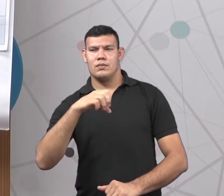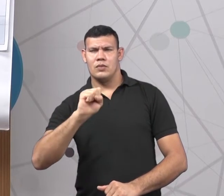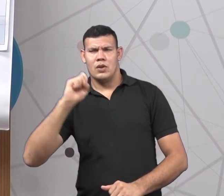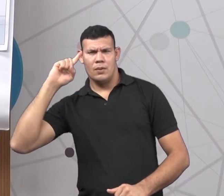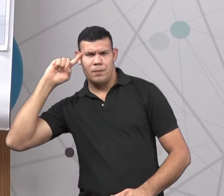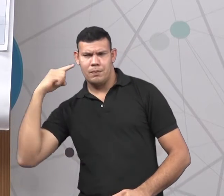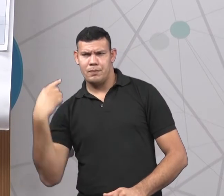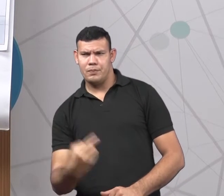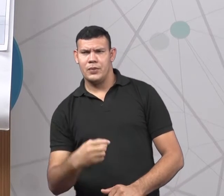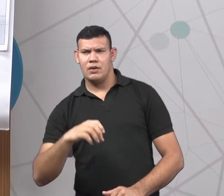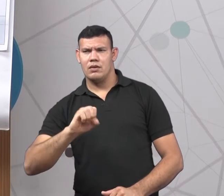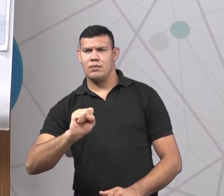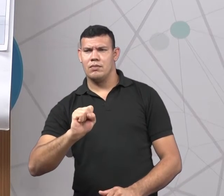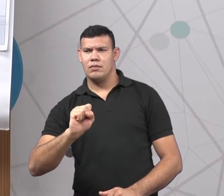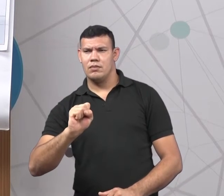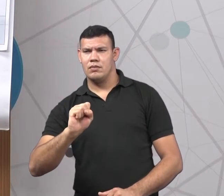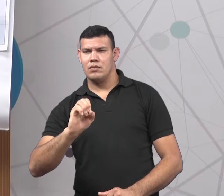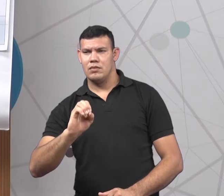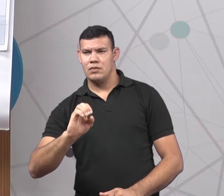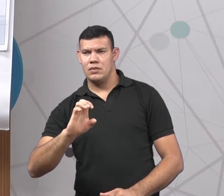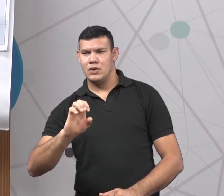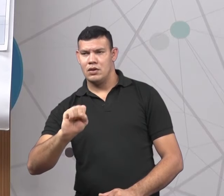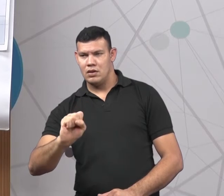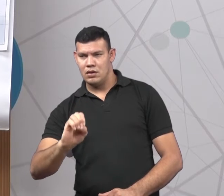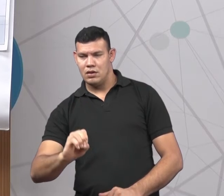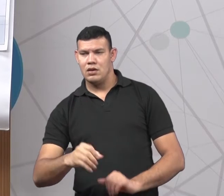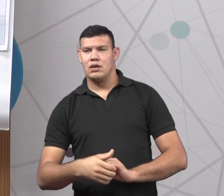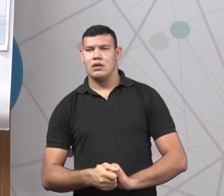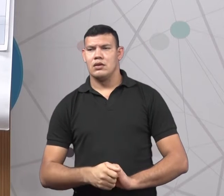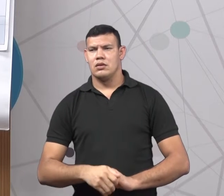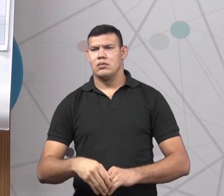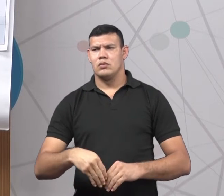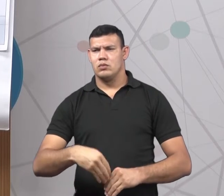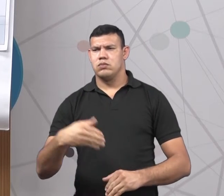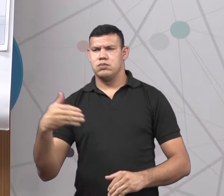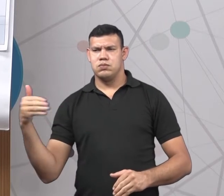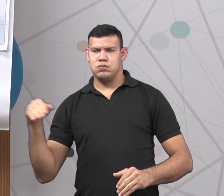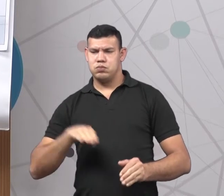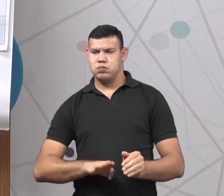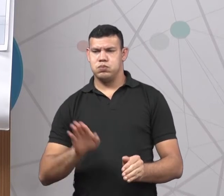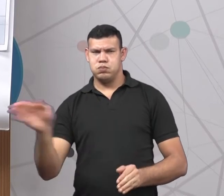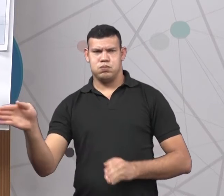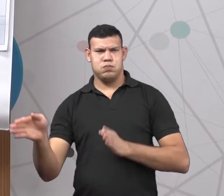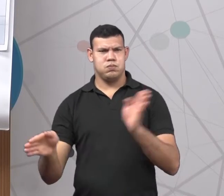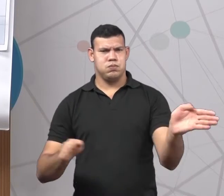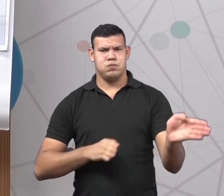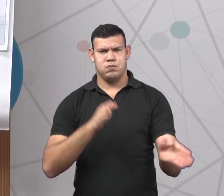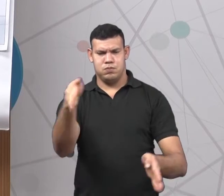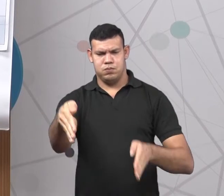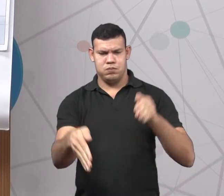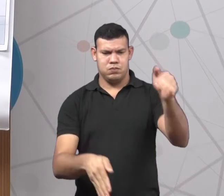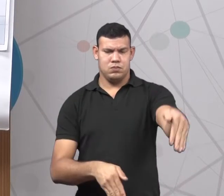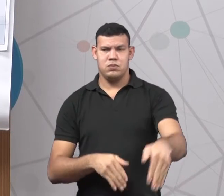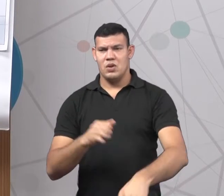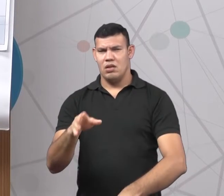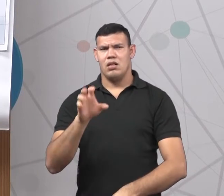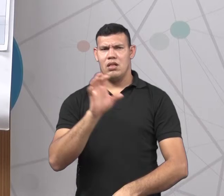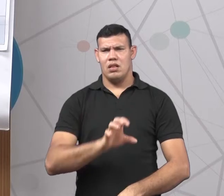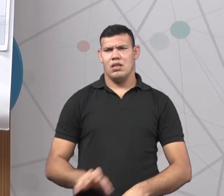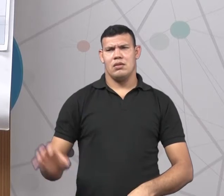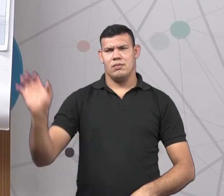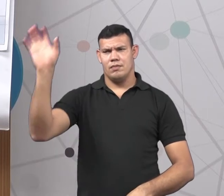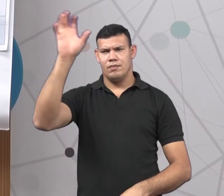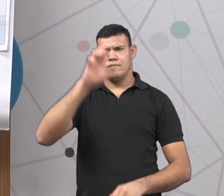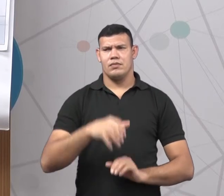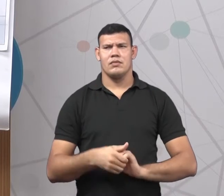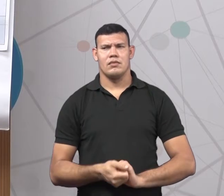838.080 pessoas que saíram da região Sudeste para morar em outras regiões. Então, aqui na região Sudeste, o fluxo